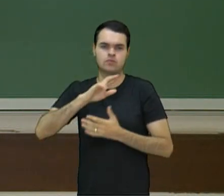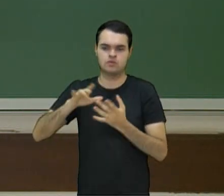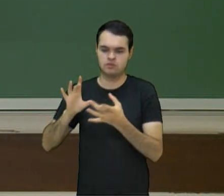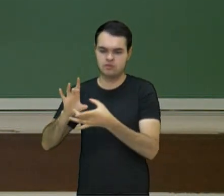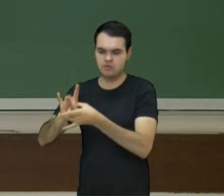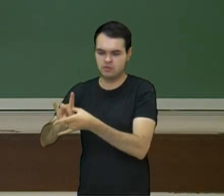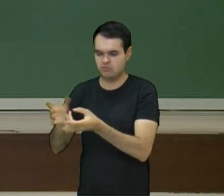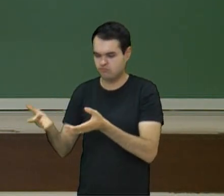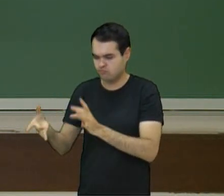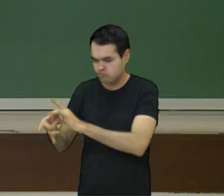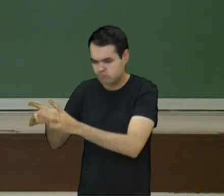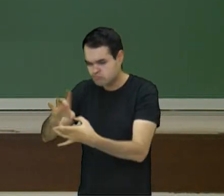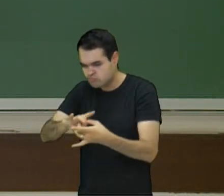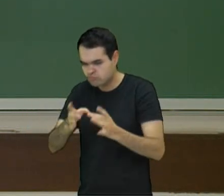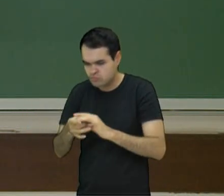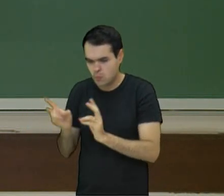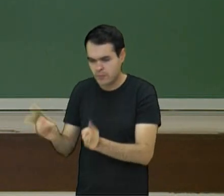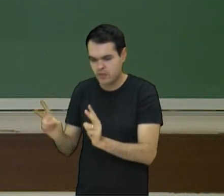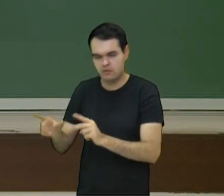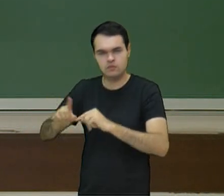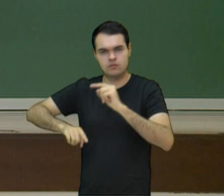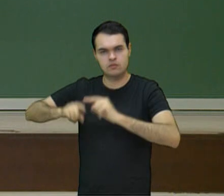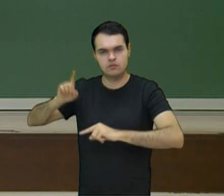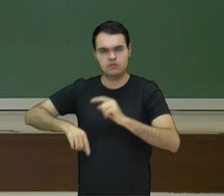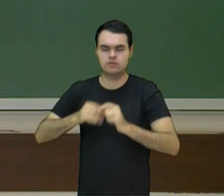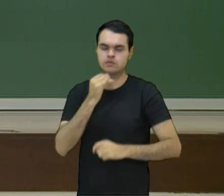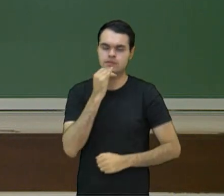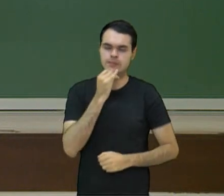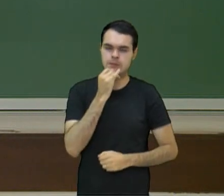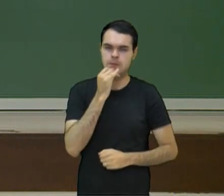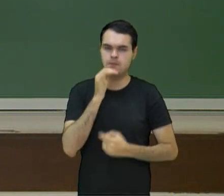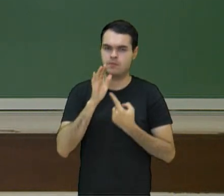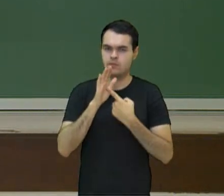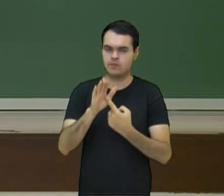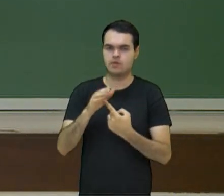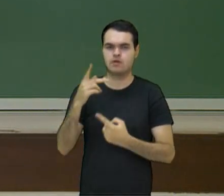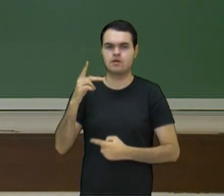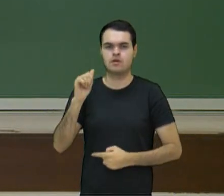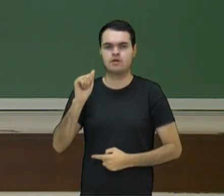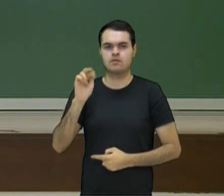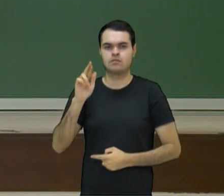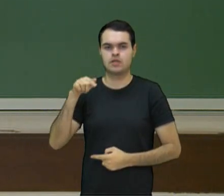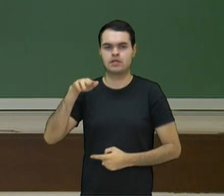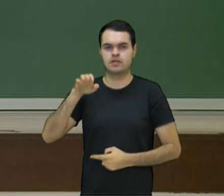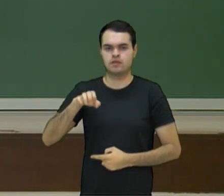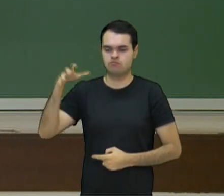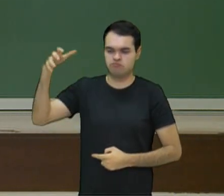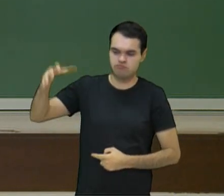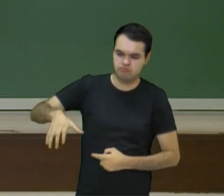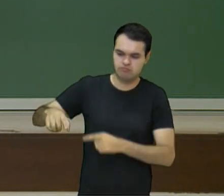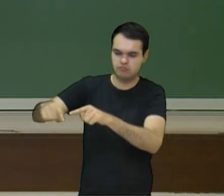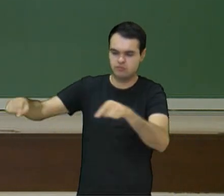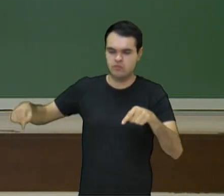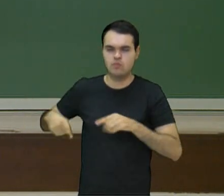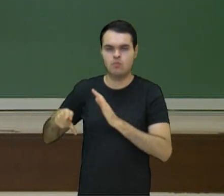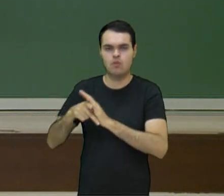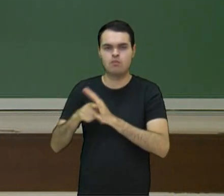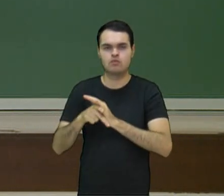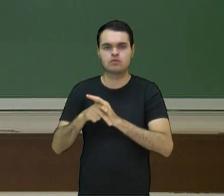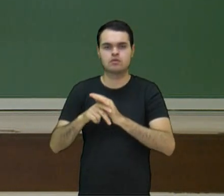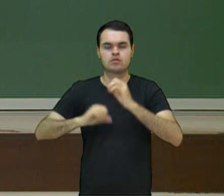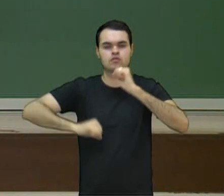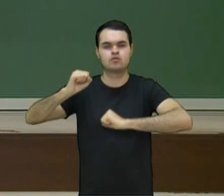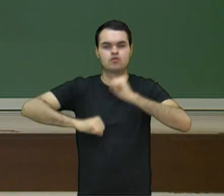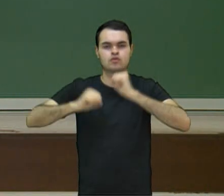ligadas entre si, fabricarem o mesmo produto. Eu vou dar um exemplo para vocês, um parque industrial da indústria automobilística,